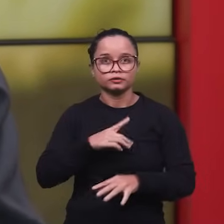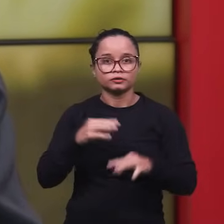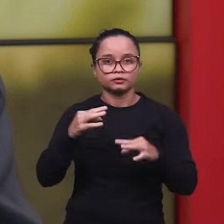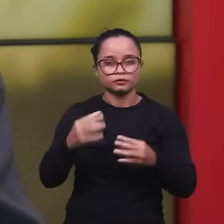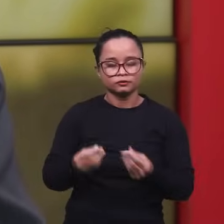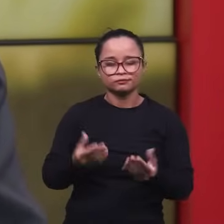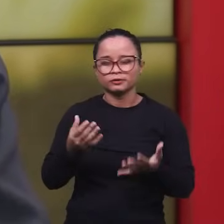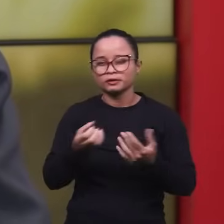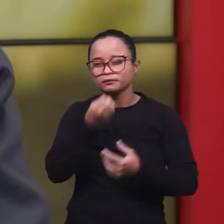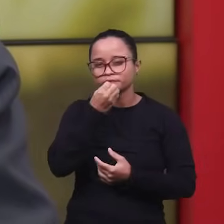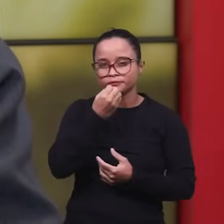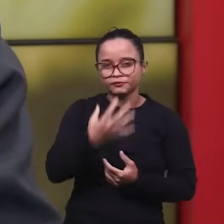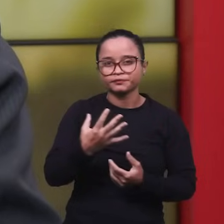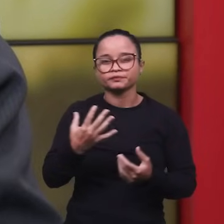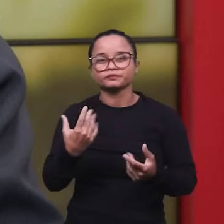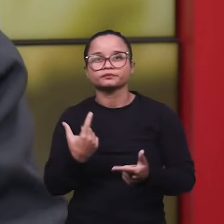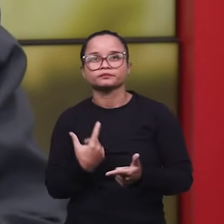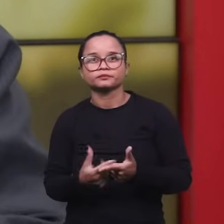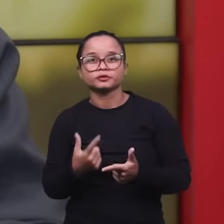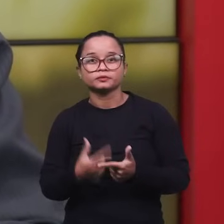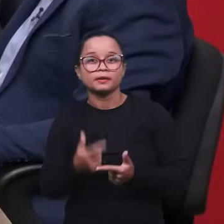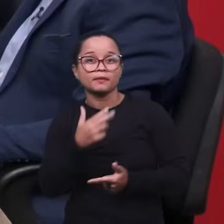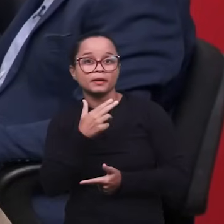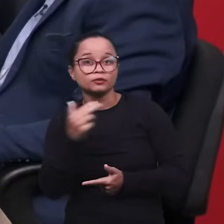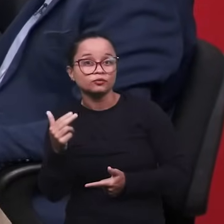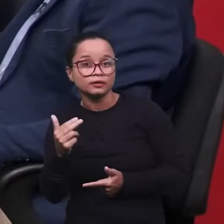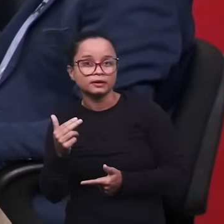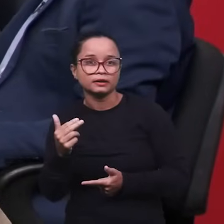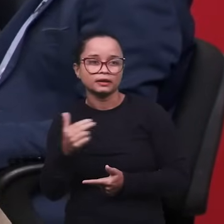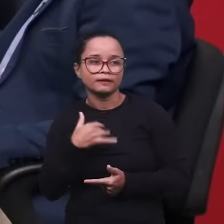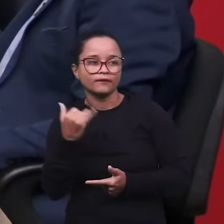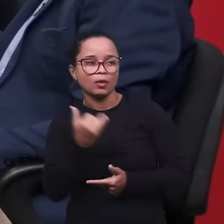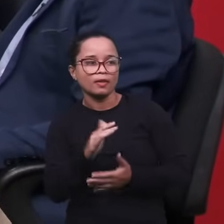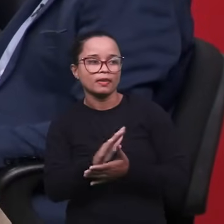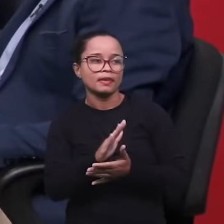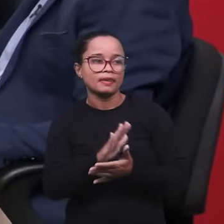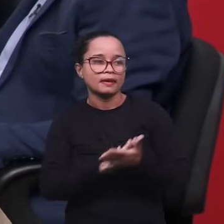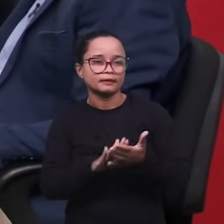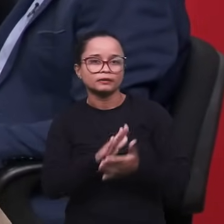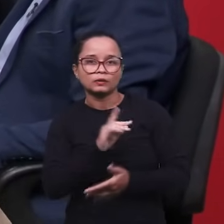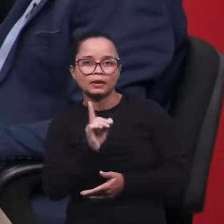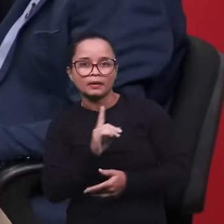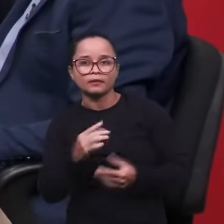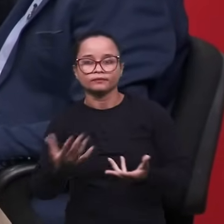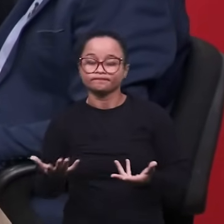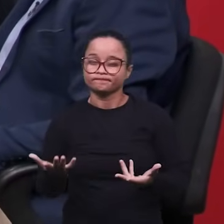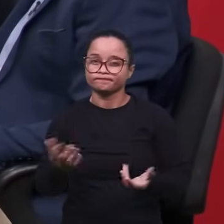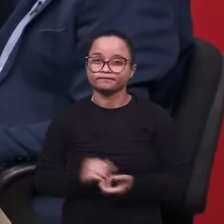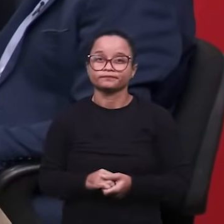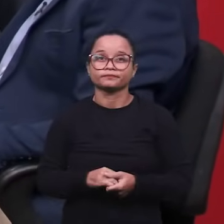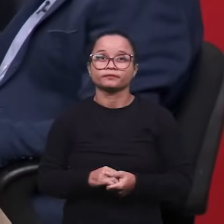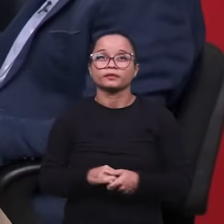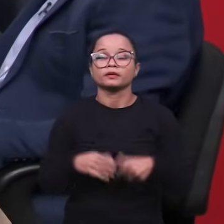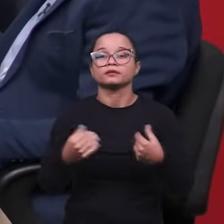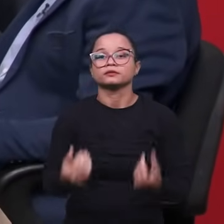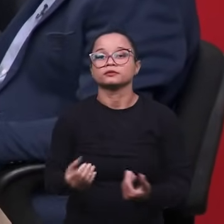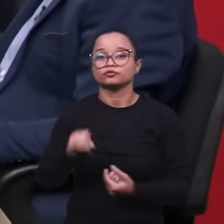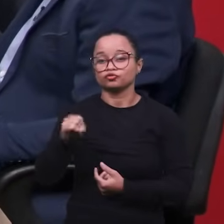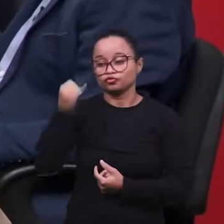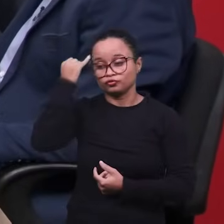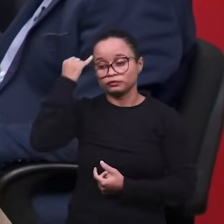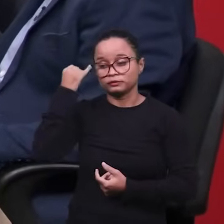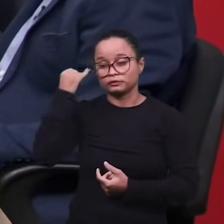bom senso, né? O problema é nunca ter ouvido um não. Justamente. Até porque, Josias, trazendo para a